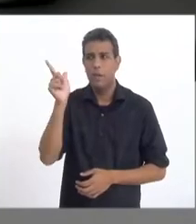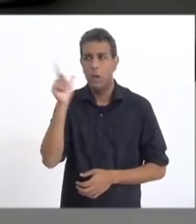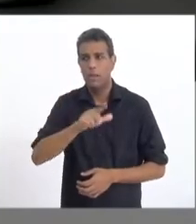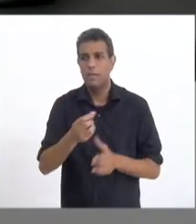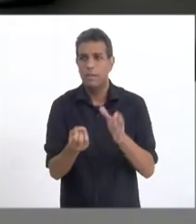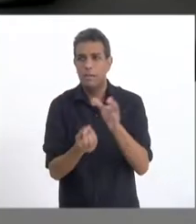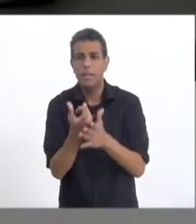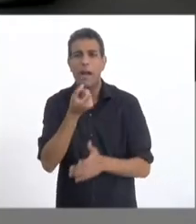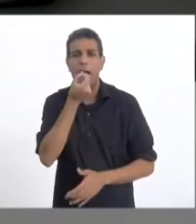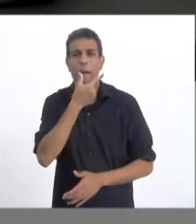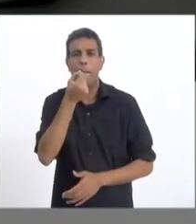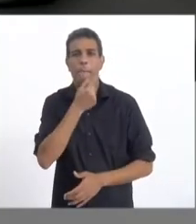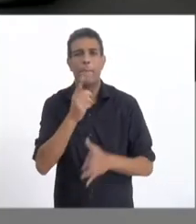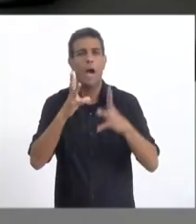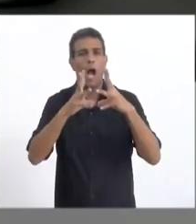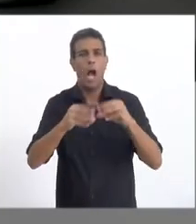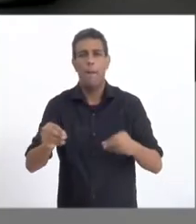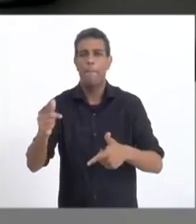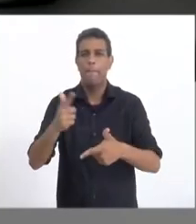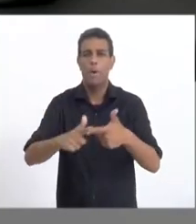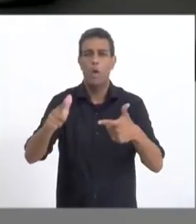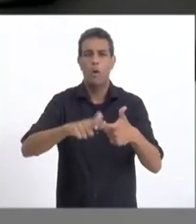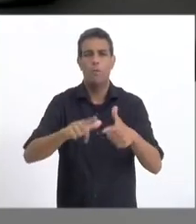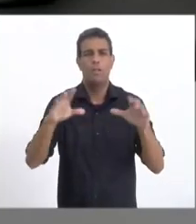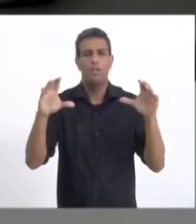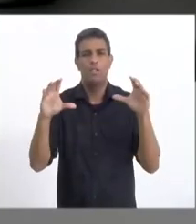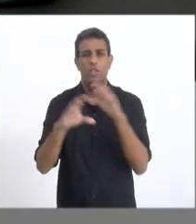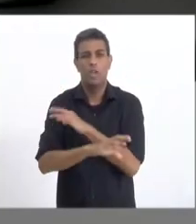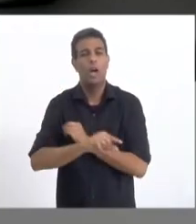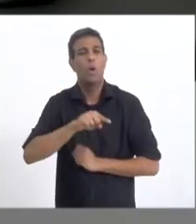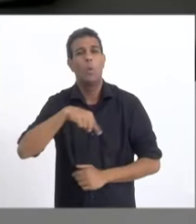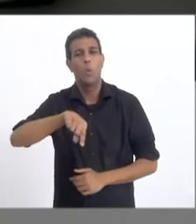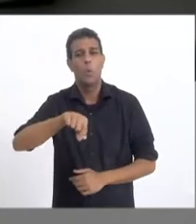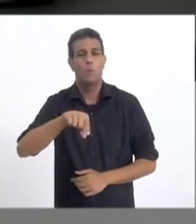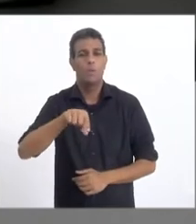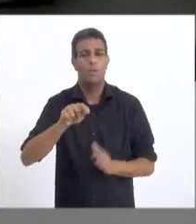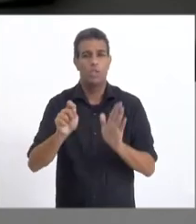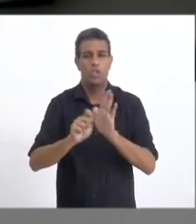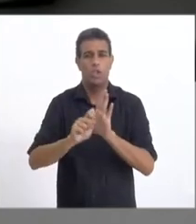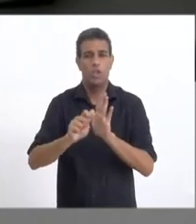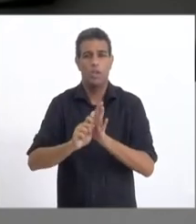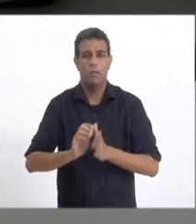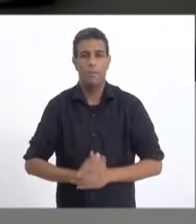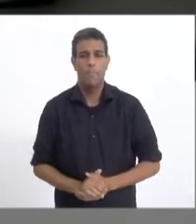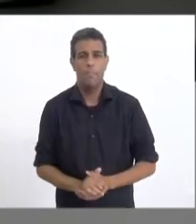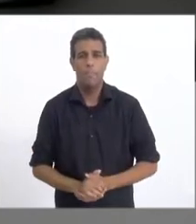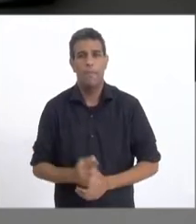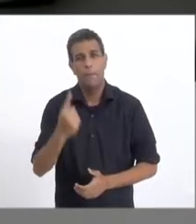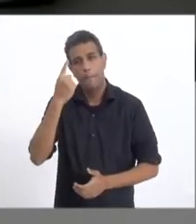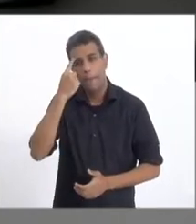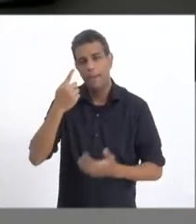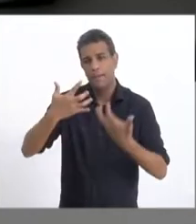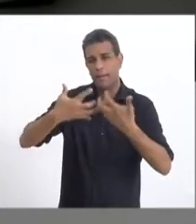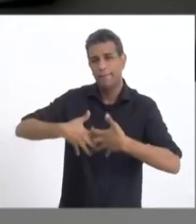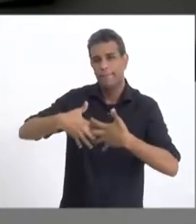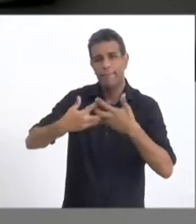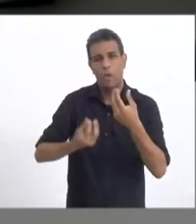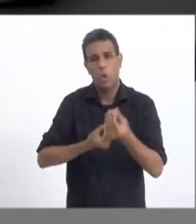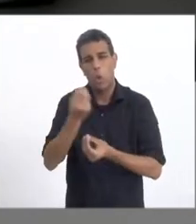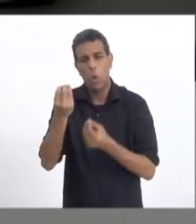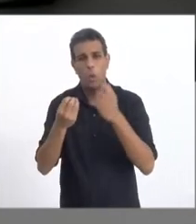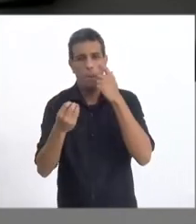remedinho para acabar com o problema com as drogas? Uma pergunta sincera. E uma pergunta que nos leva a refletir também